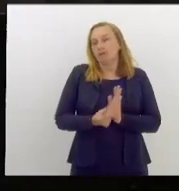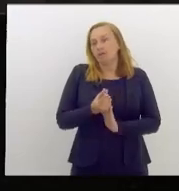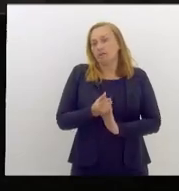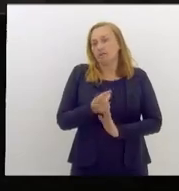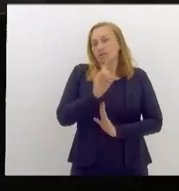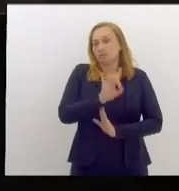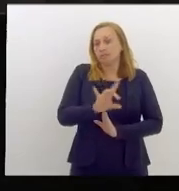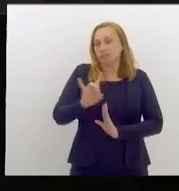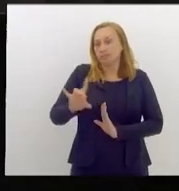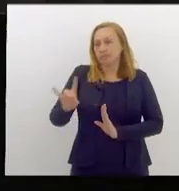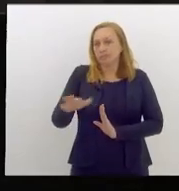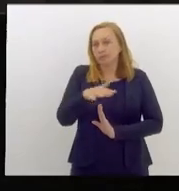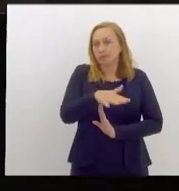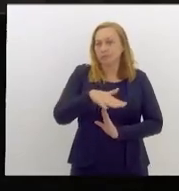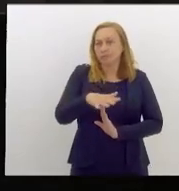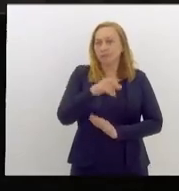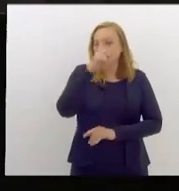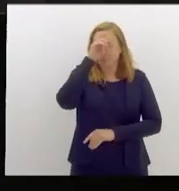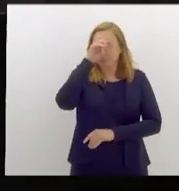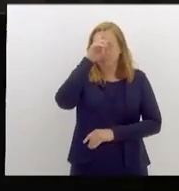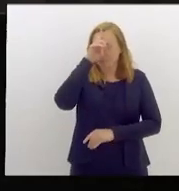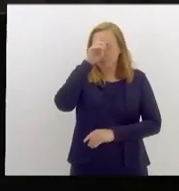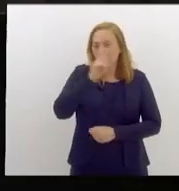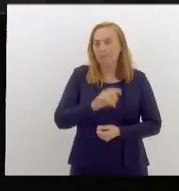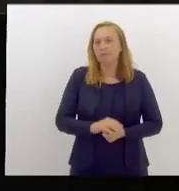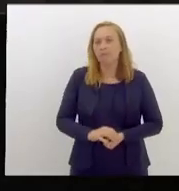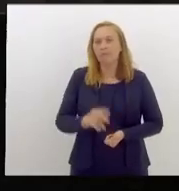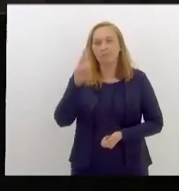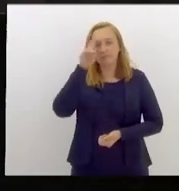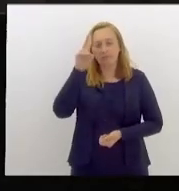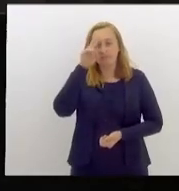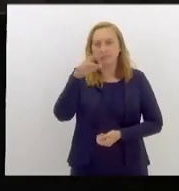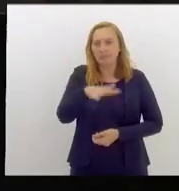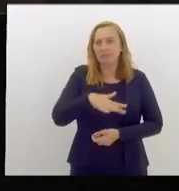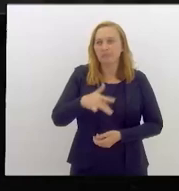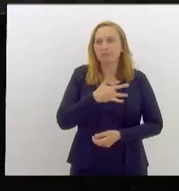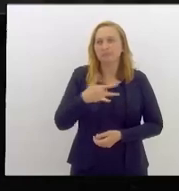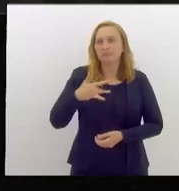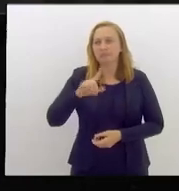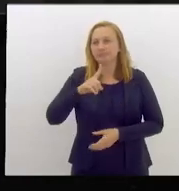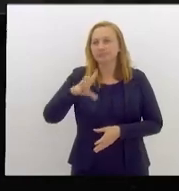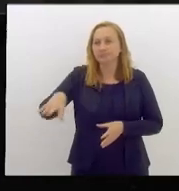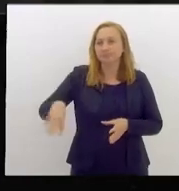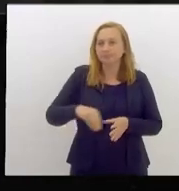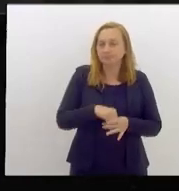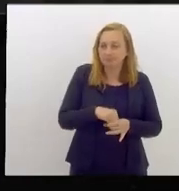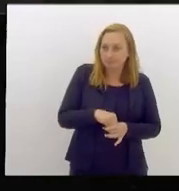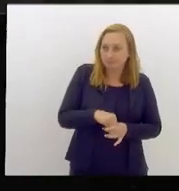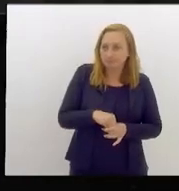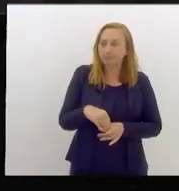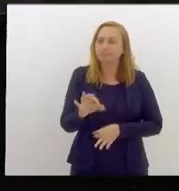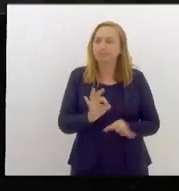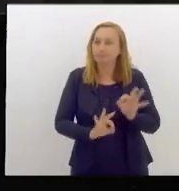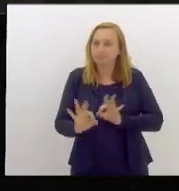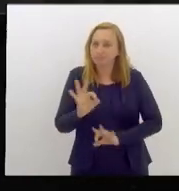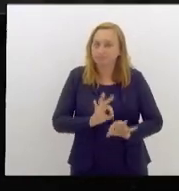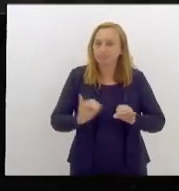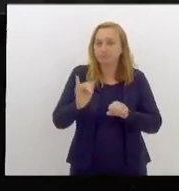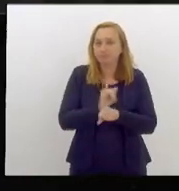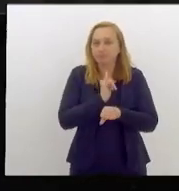cada unidade hospitalar lembro que a área da saúde não estava prevista no planejamento